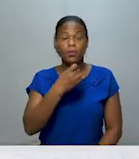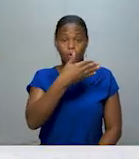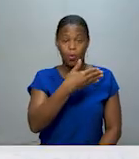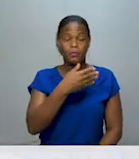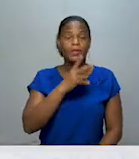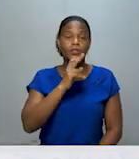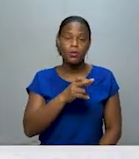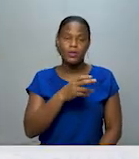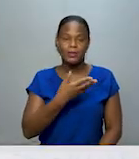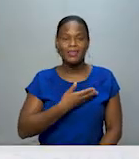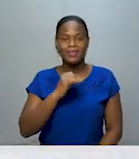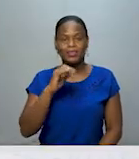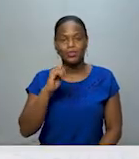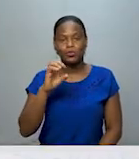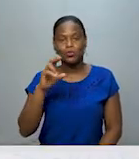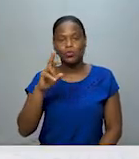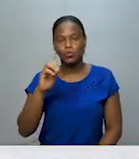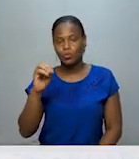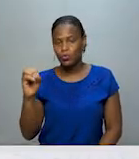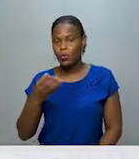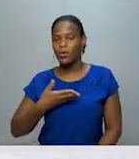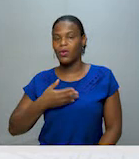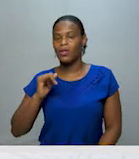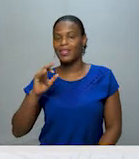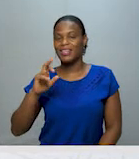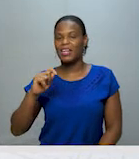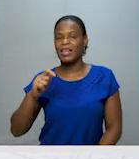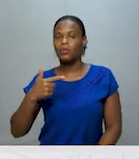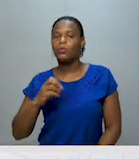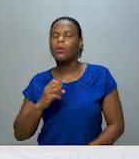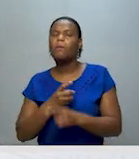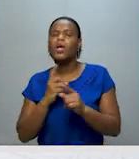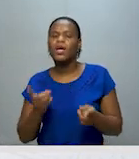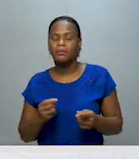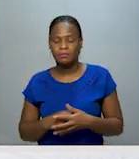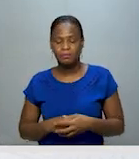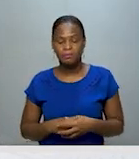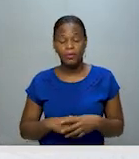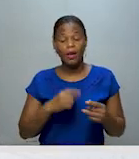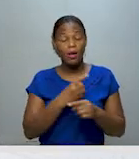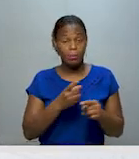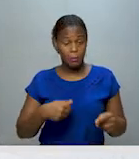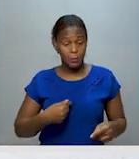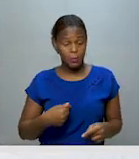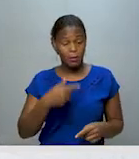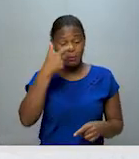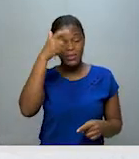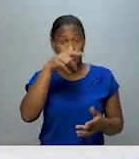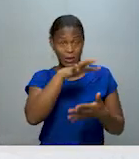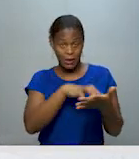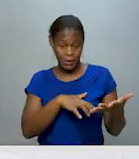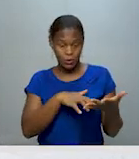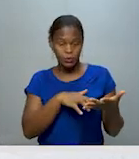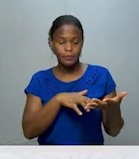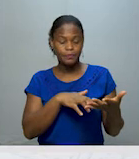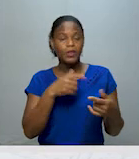resposta é: o discurso é direto. Por quê? Discurso é direto porque é a própria